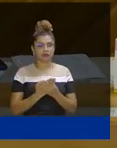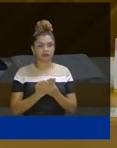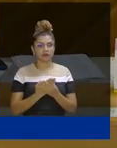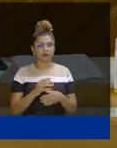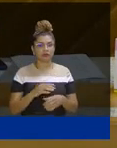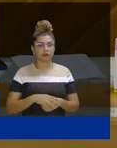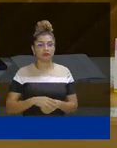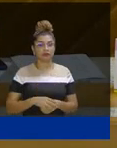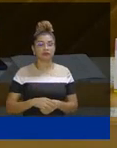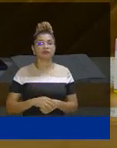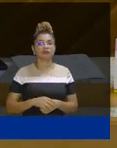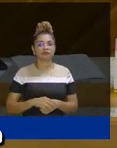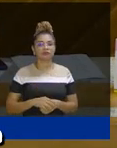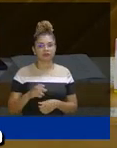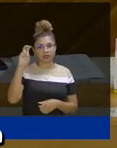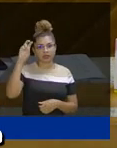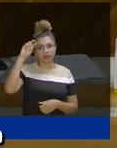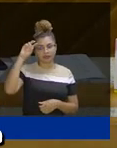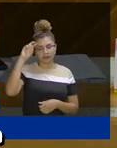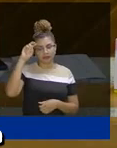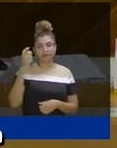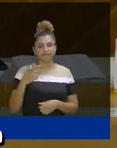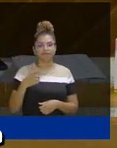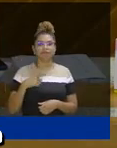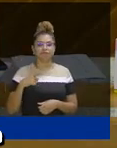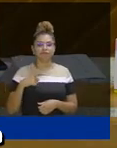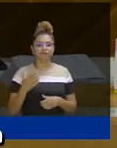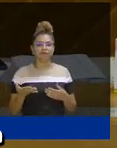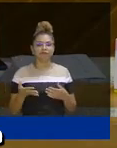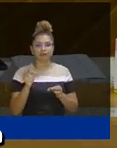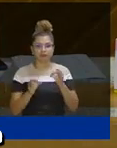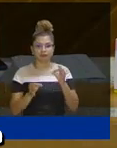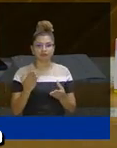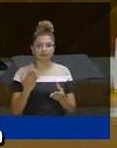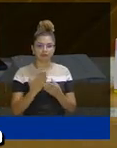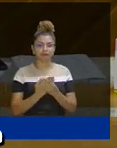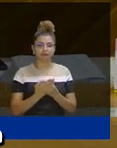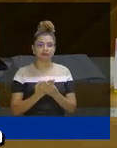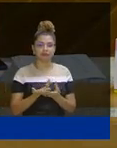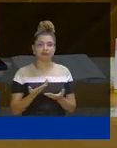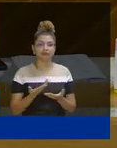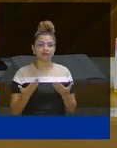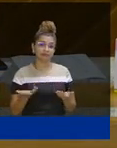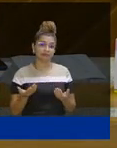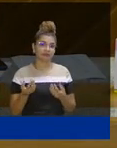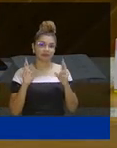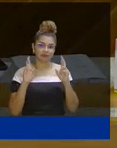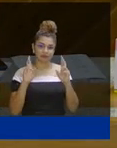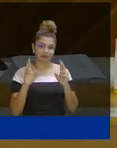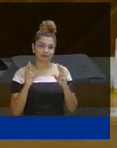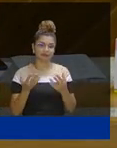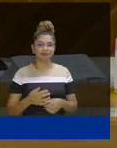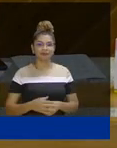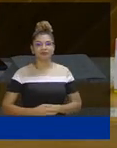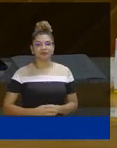Isto. Quinta-feira nós teremos sessão e eu aguardo a presença de todos e de todas.